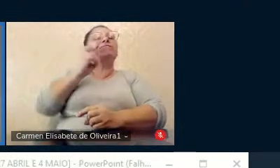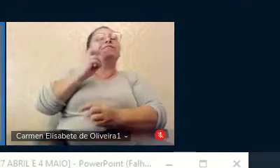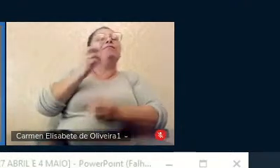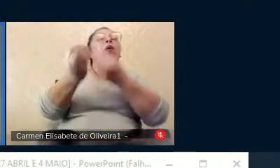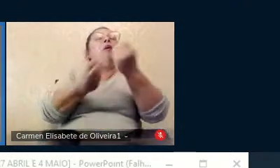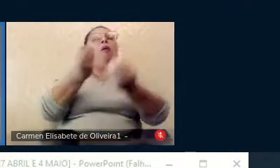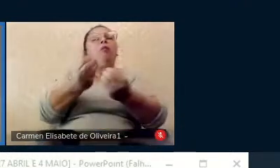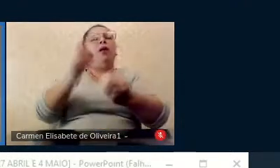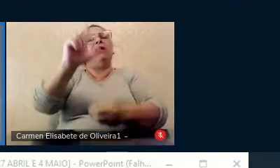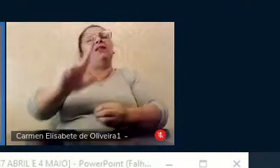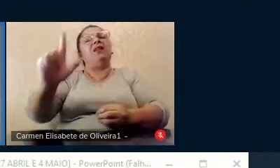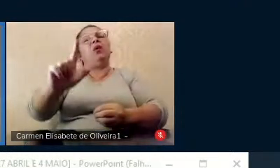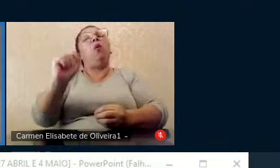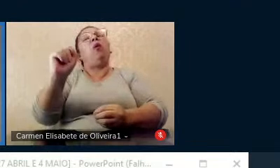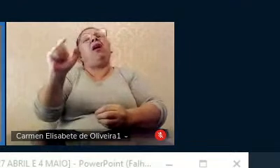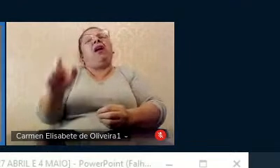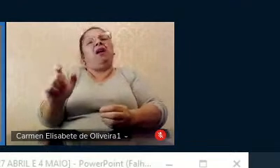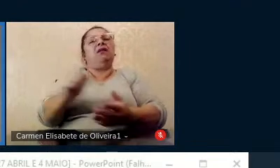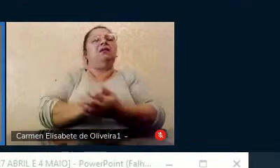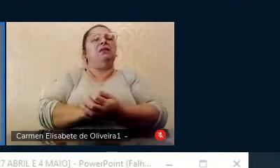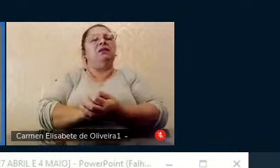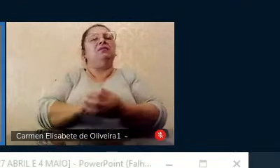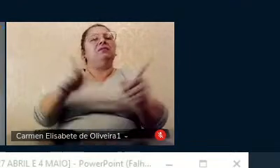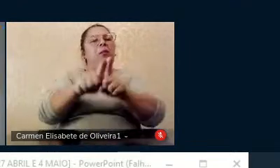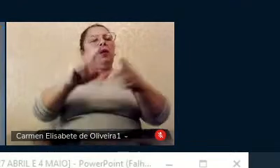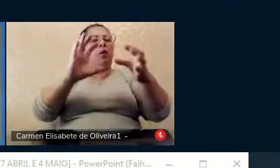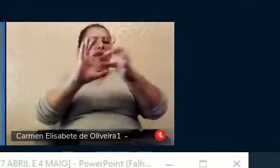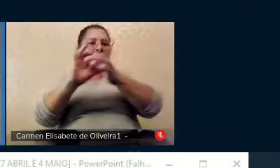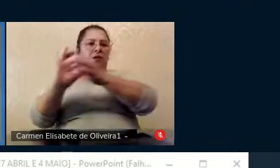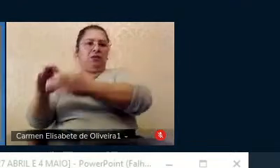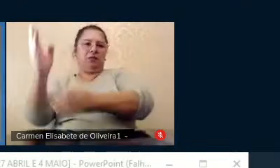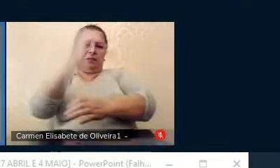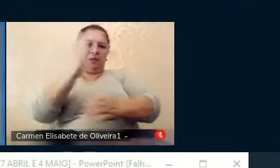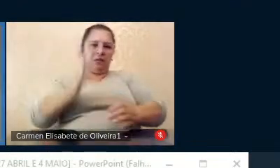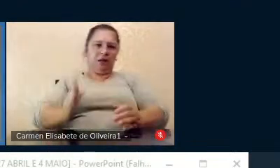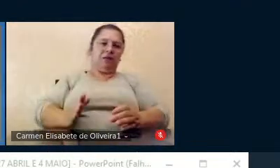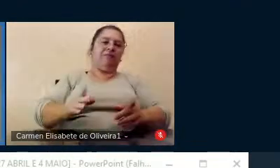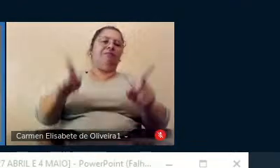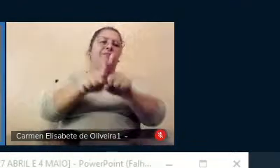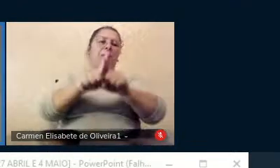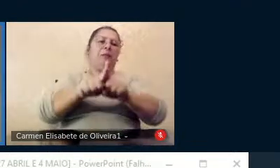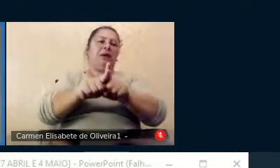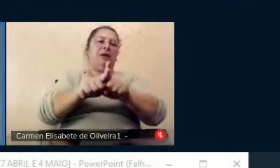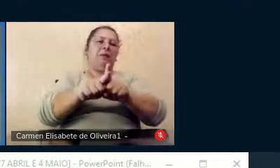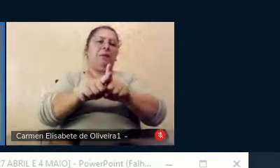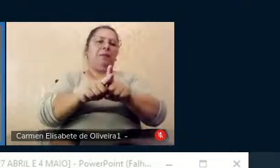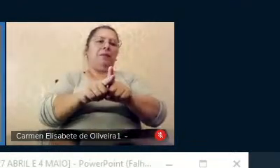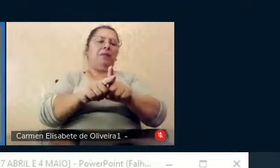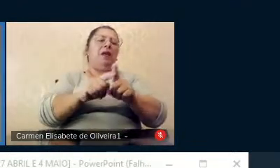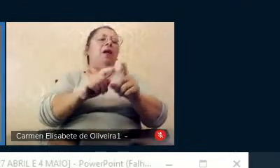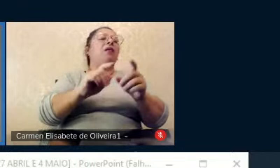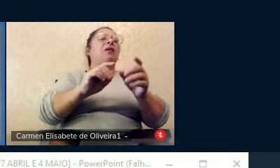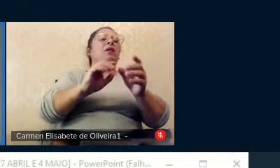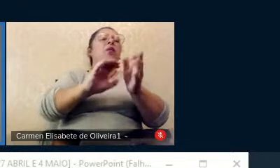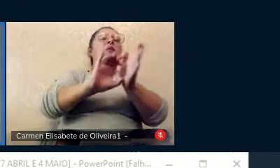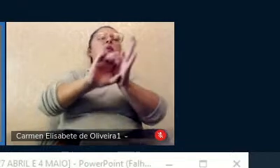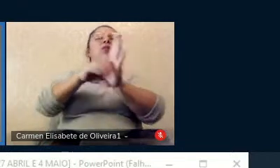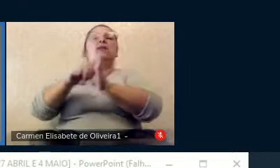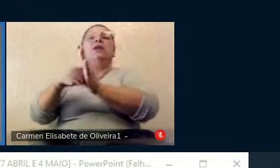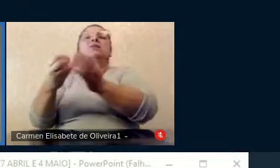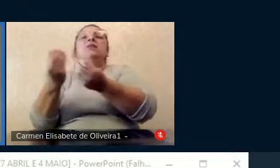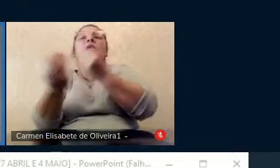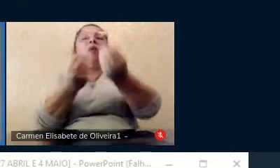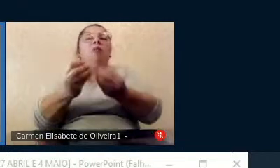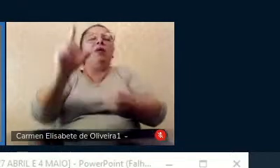literatura surda no contexto brasileiro, vamos contextualizar os tipos de literatura surda, então, as